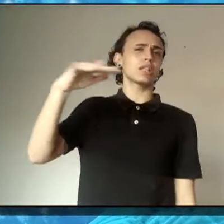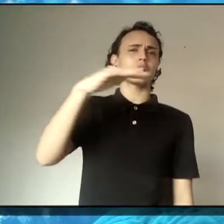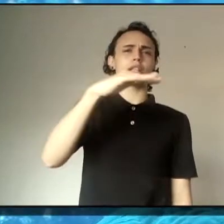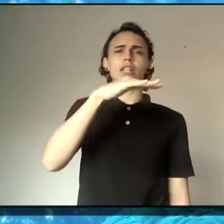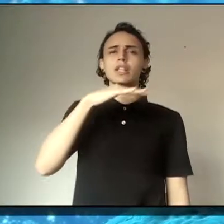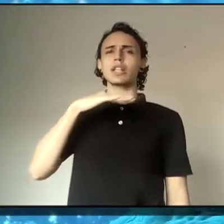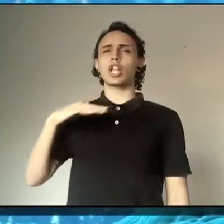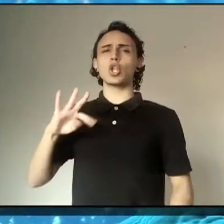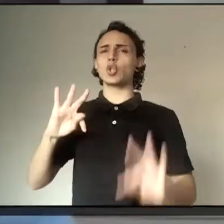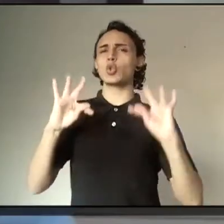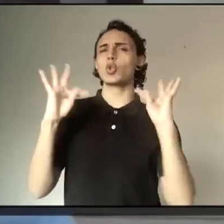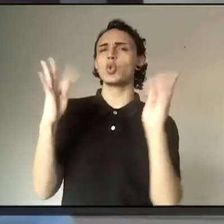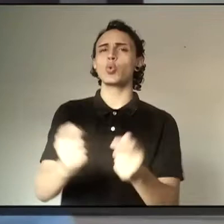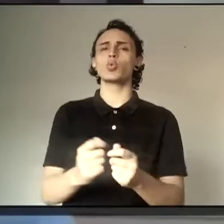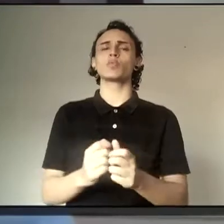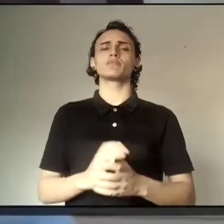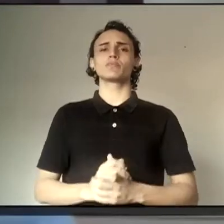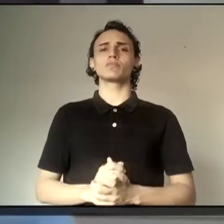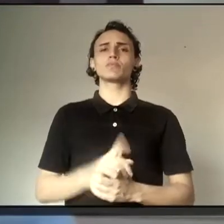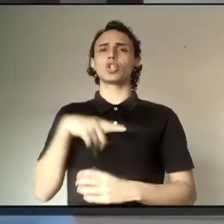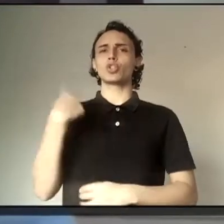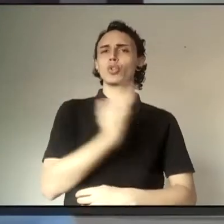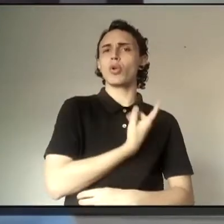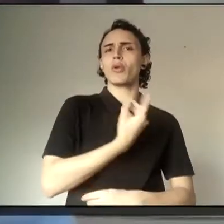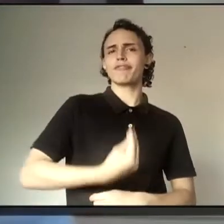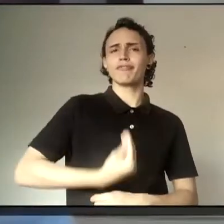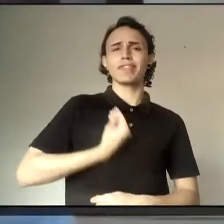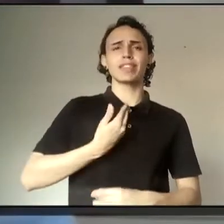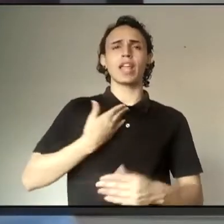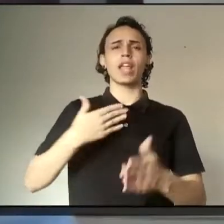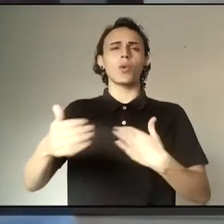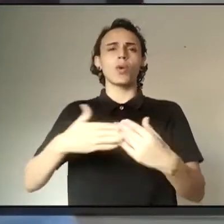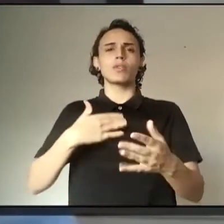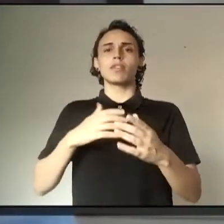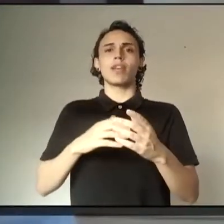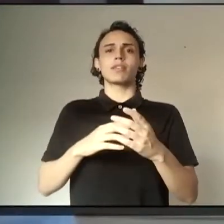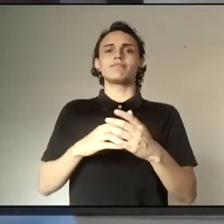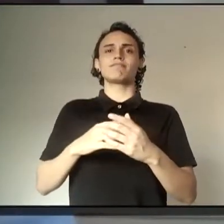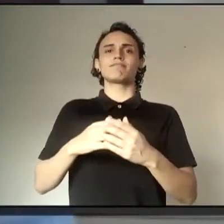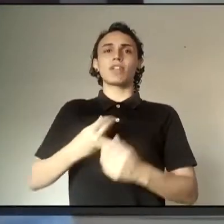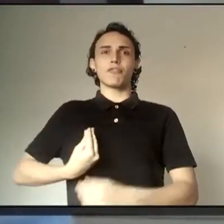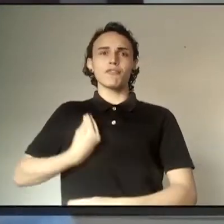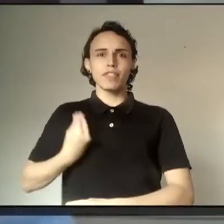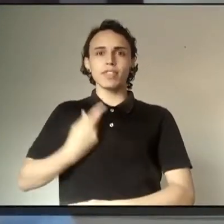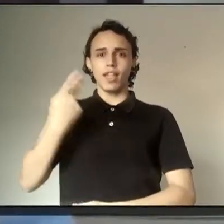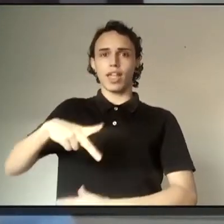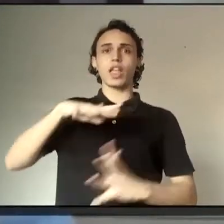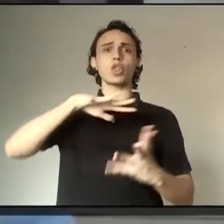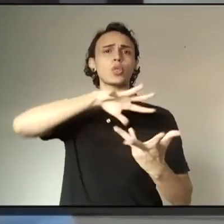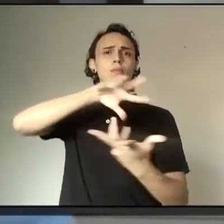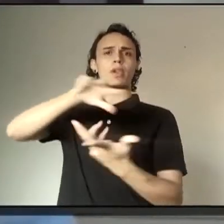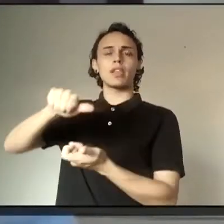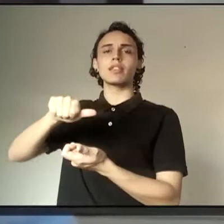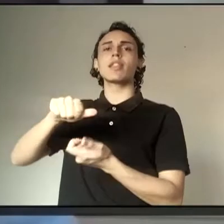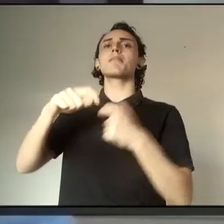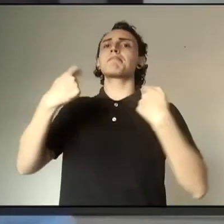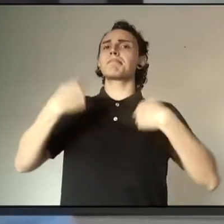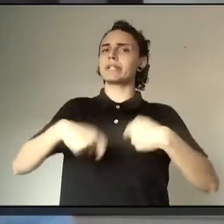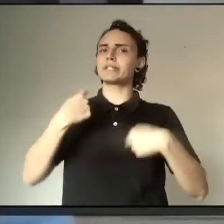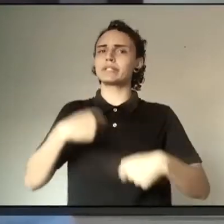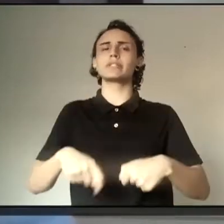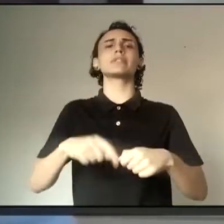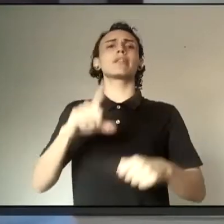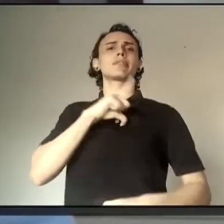não só ele, né? Também todo o ambiente que nos circunda. E a nossa vida, e também a vida de